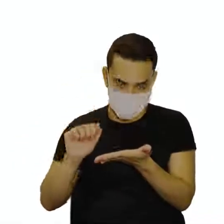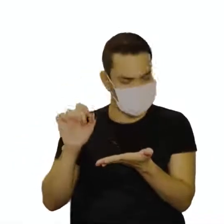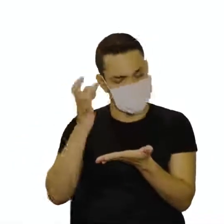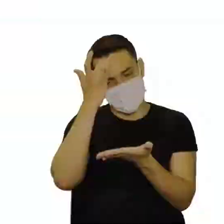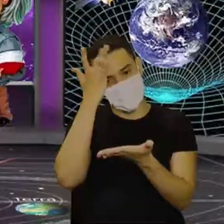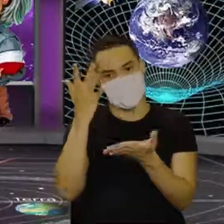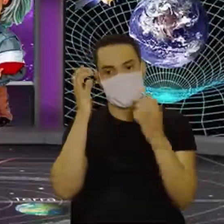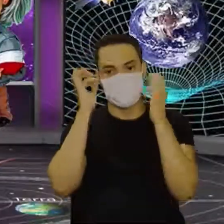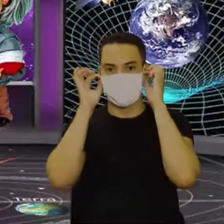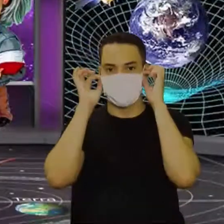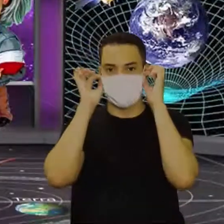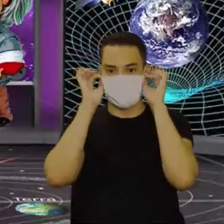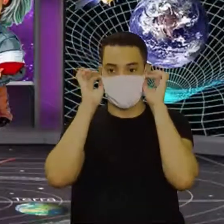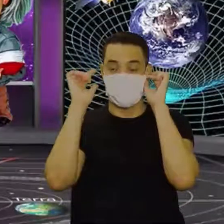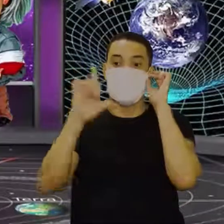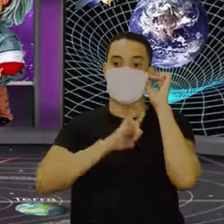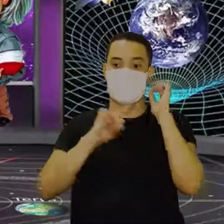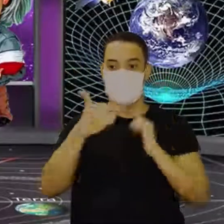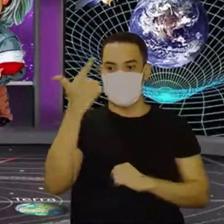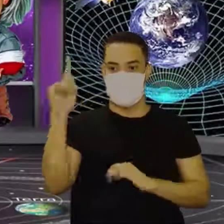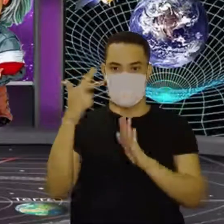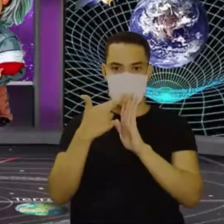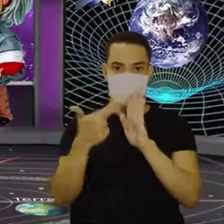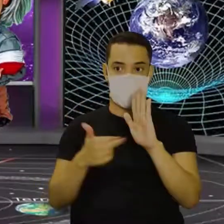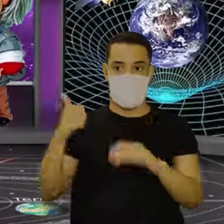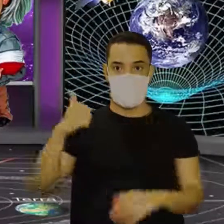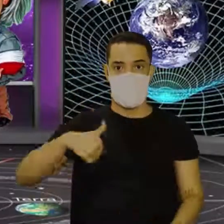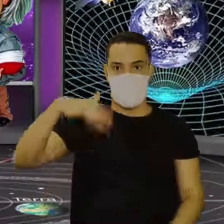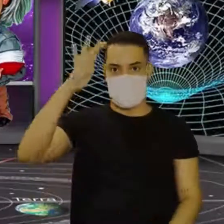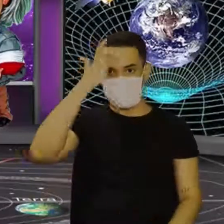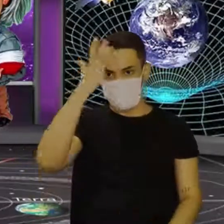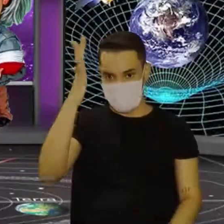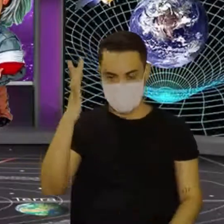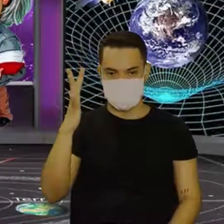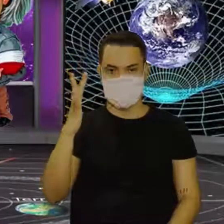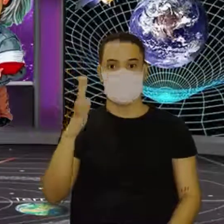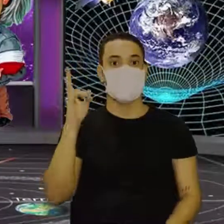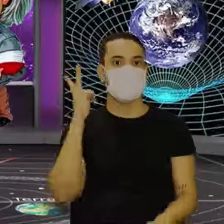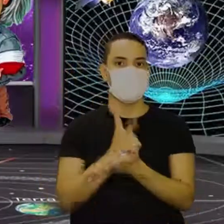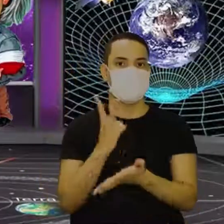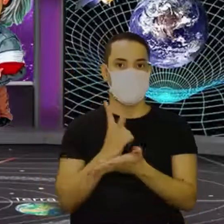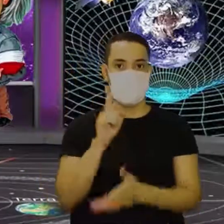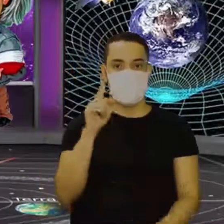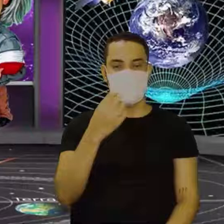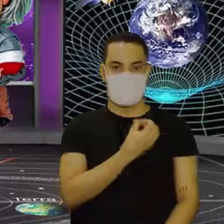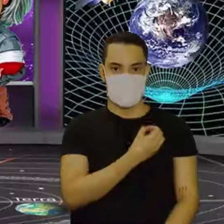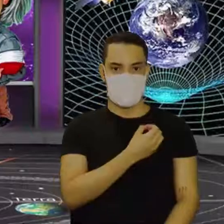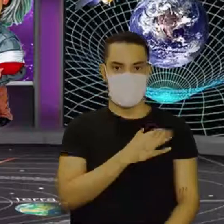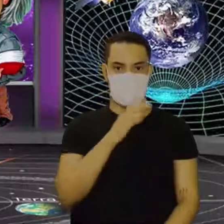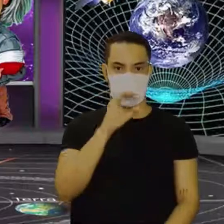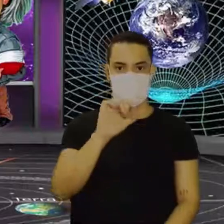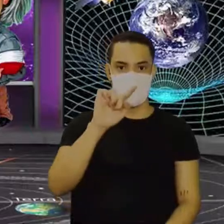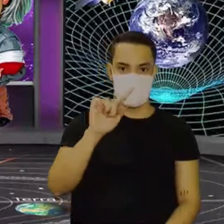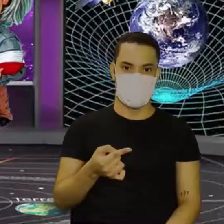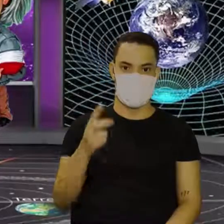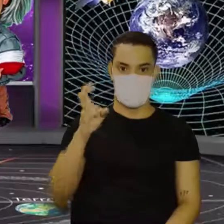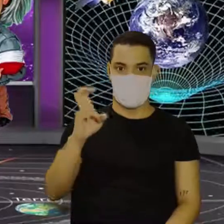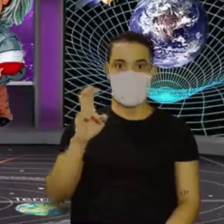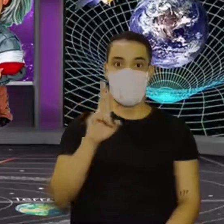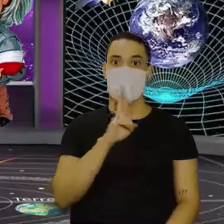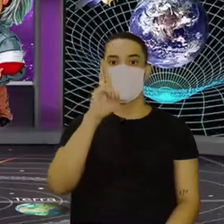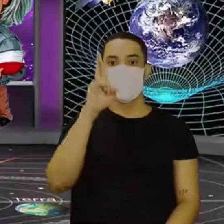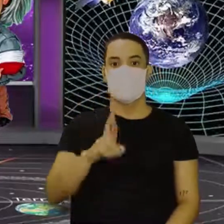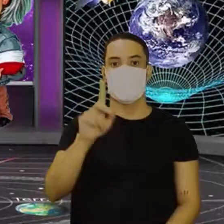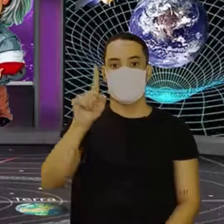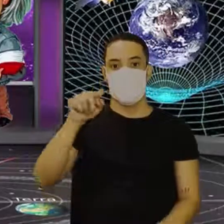gente. Toda vez, olha só, toda vez que você dividir o número por meio, o resultado é o dobro. Por